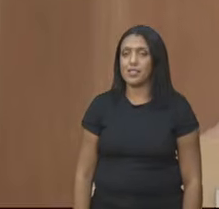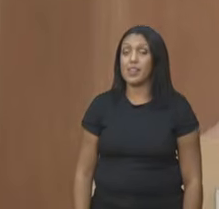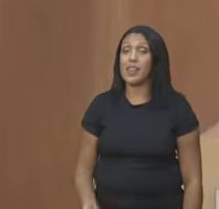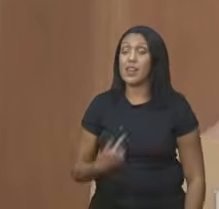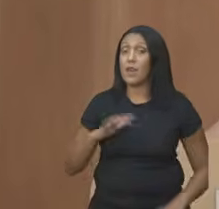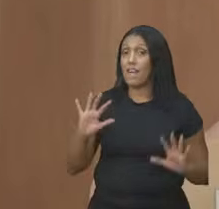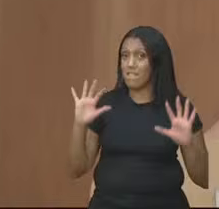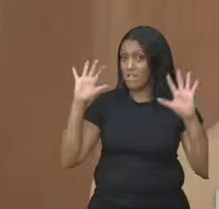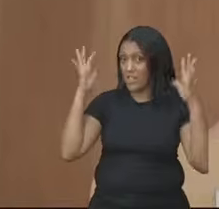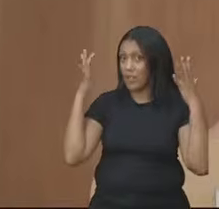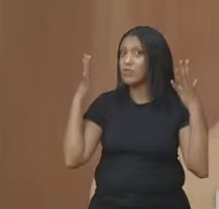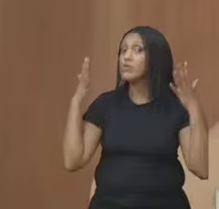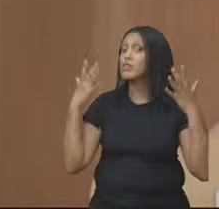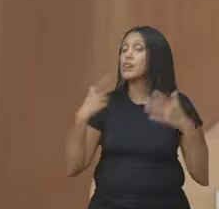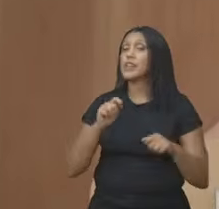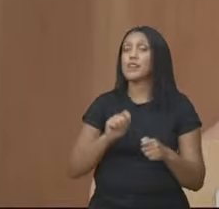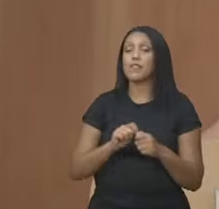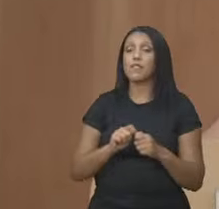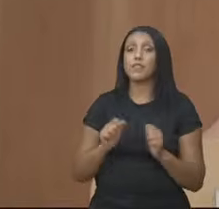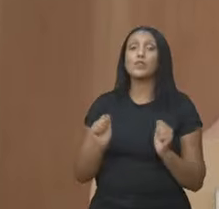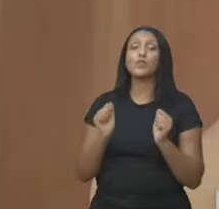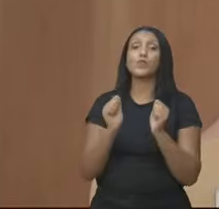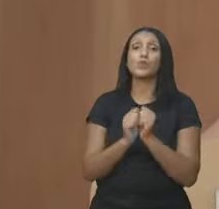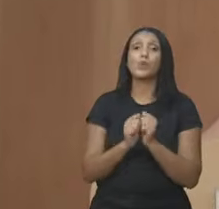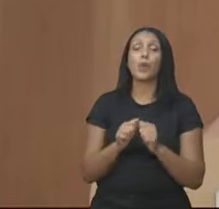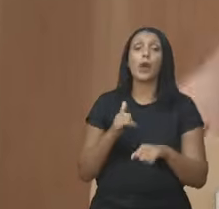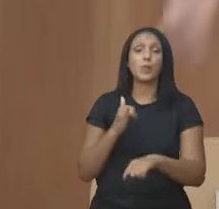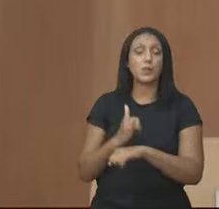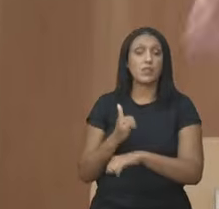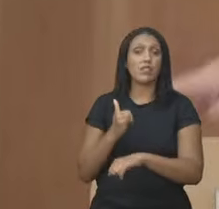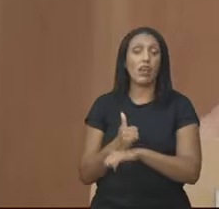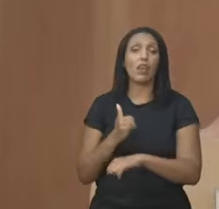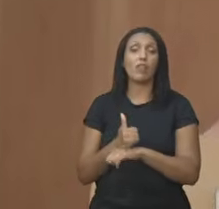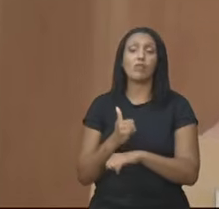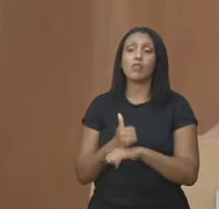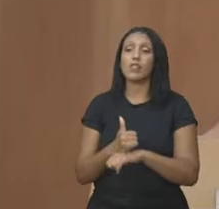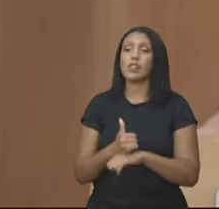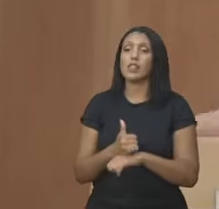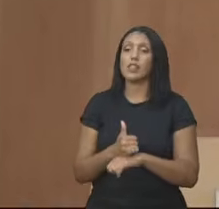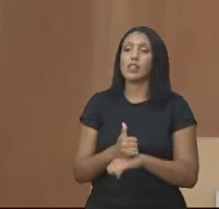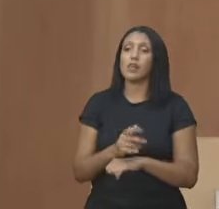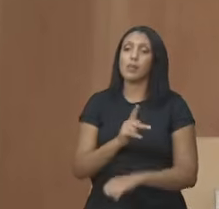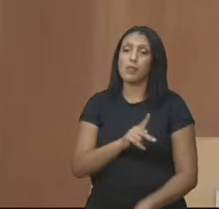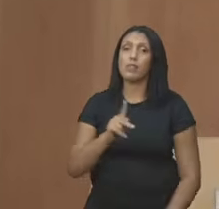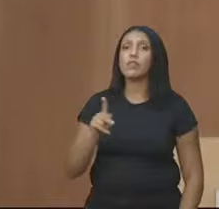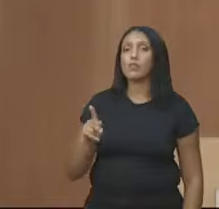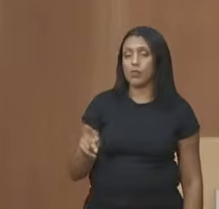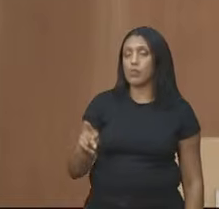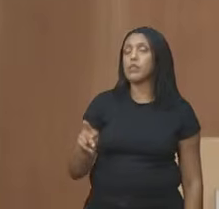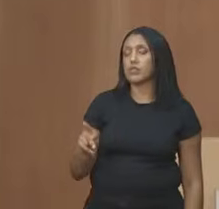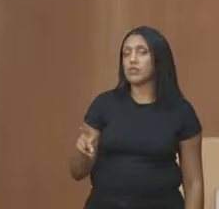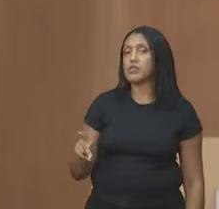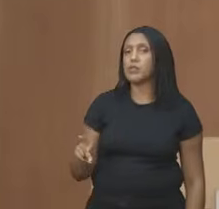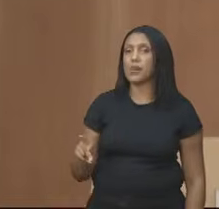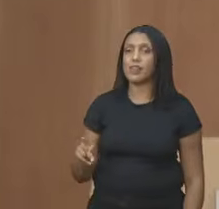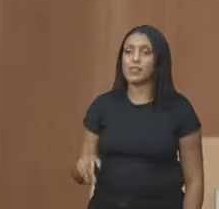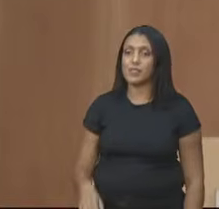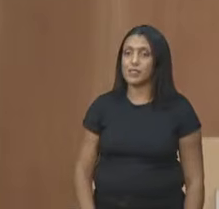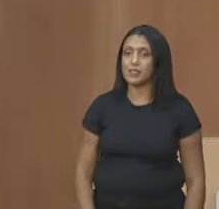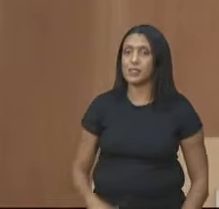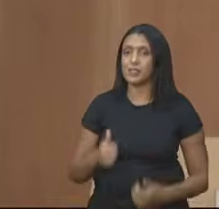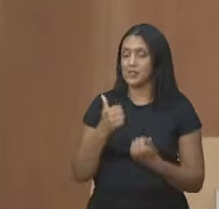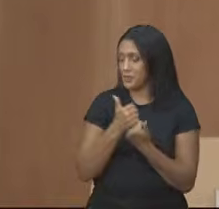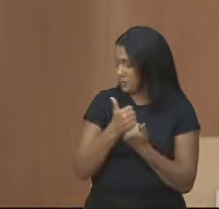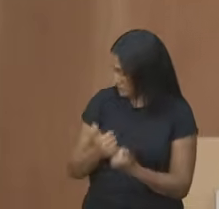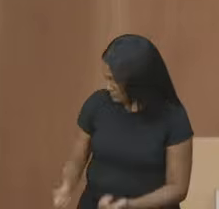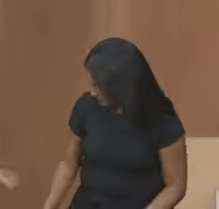ela ali no centro da cidade. E o Somos Todos Professores prevê o enquadramento de todos os servidores